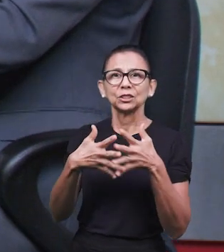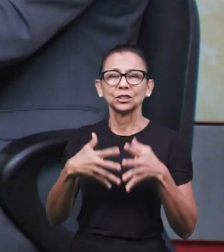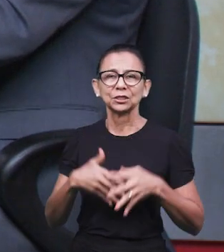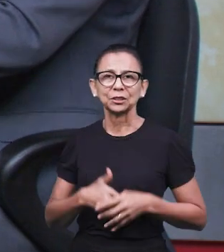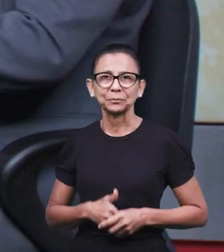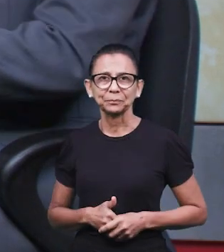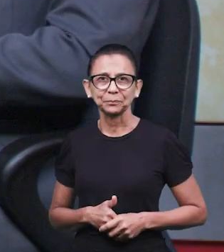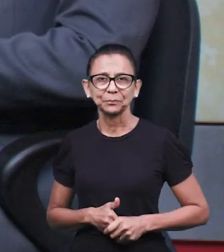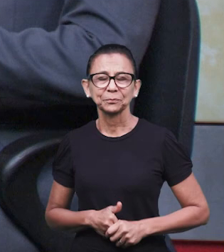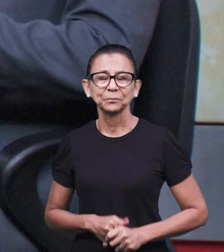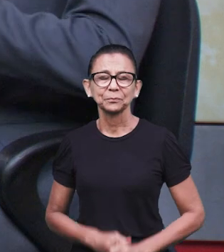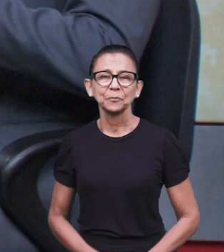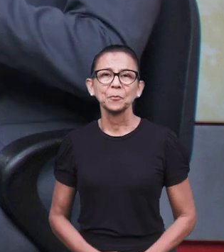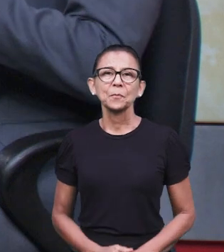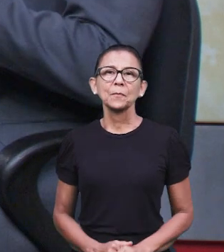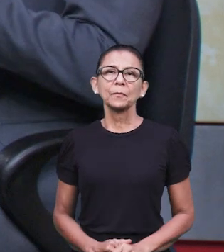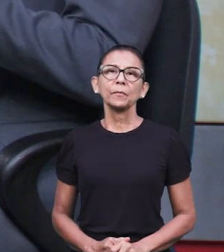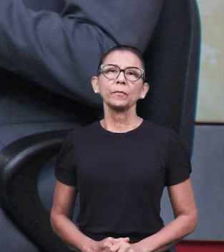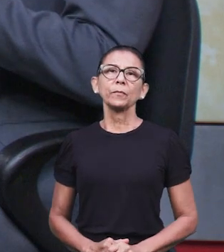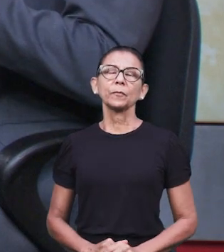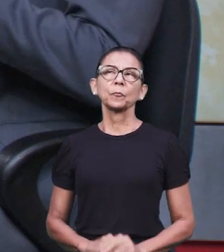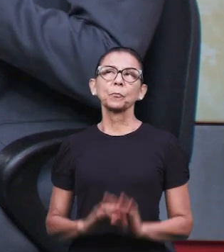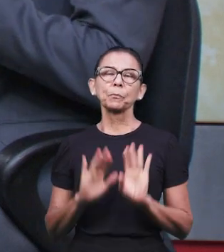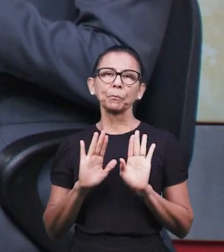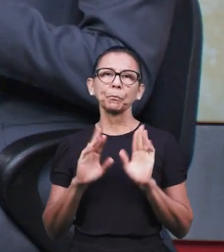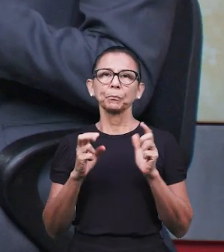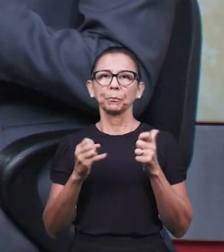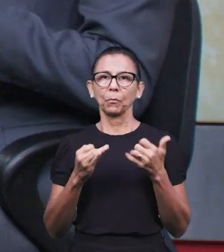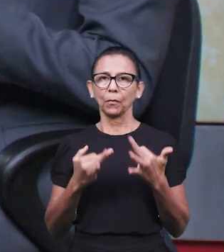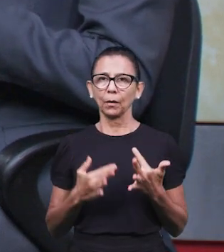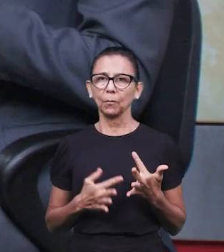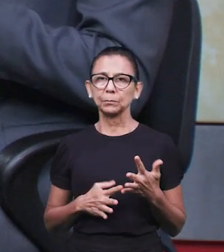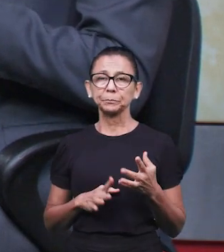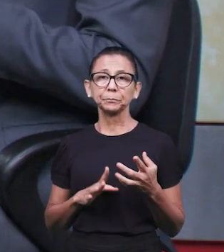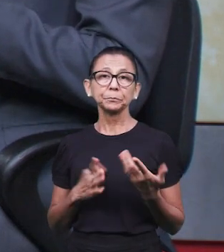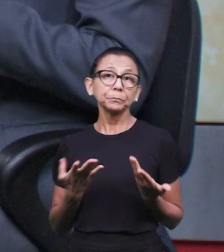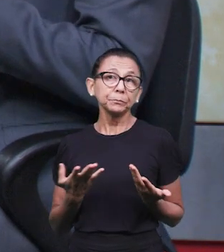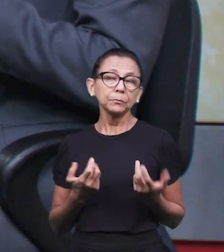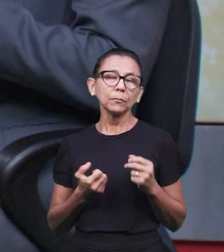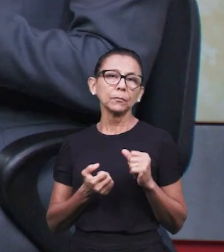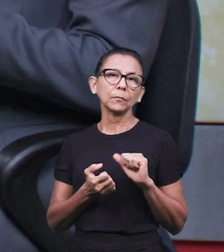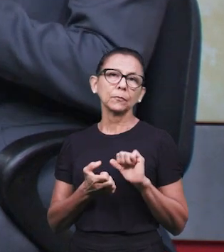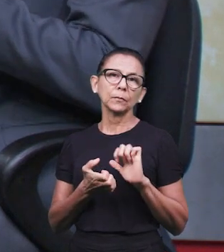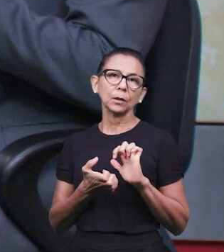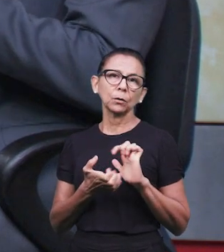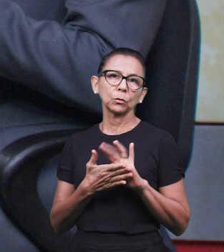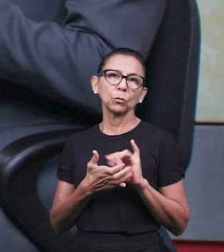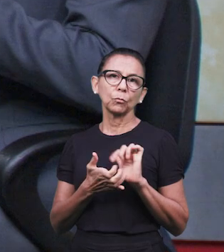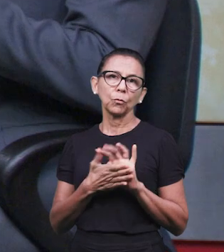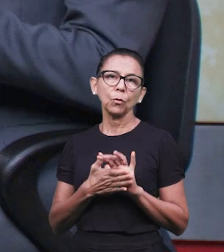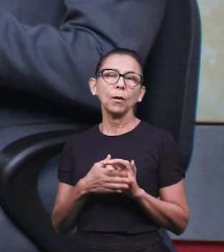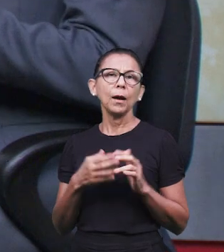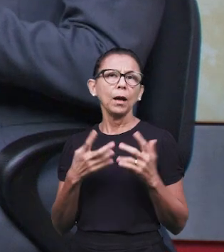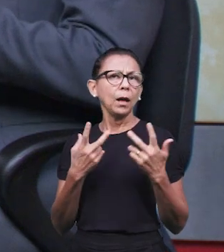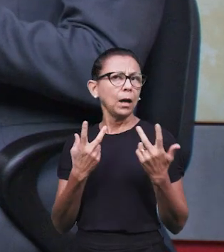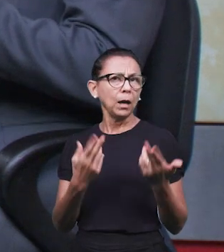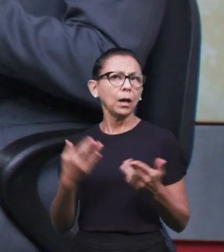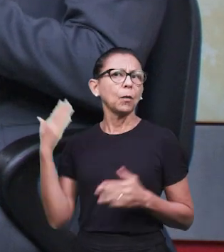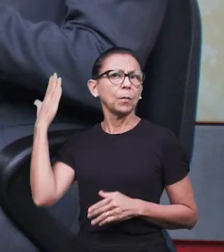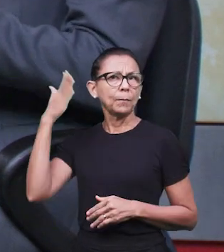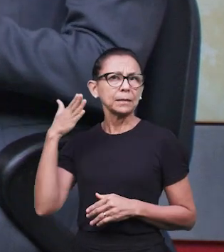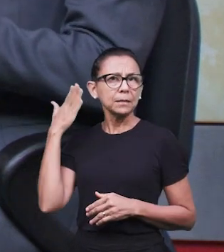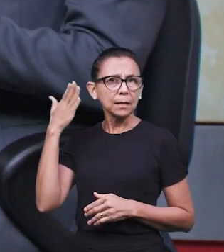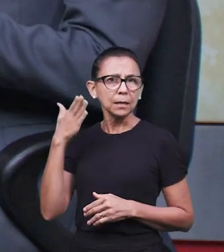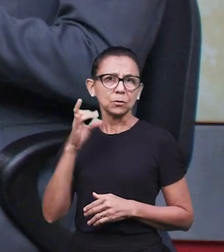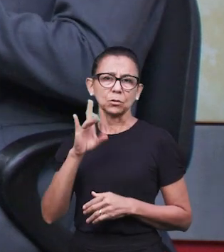passado, que é o entendimento, porque o louvor é a mensagem cantada. Você